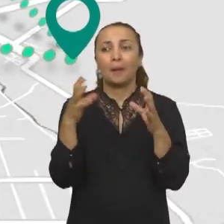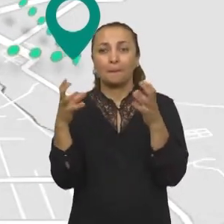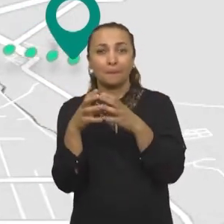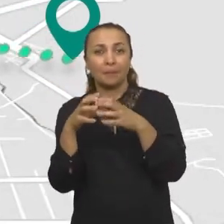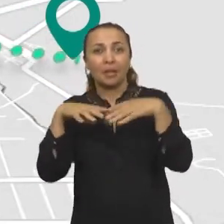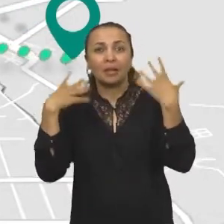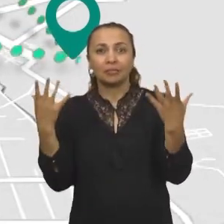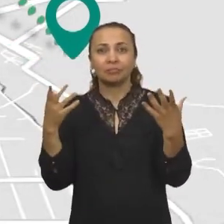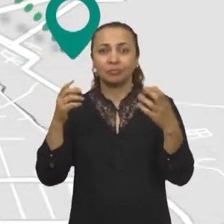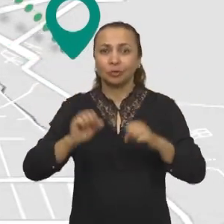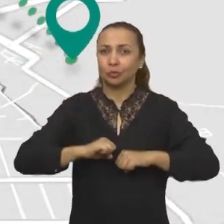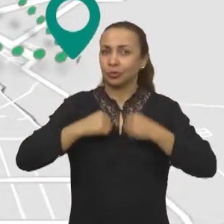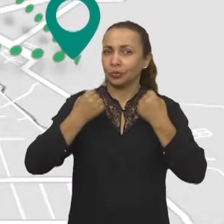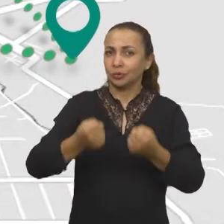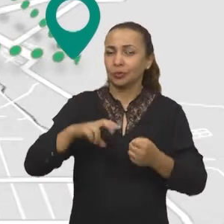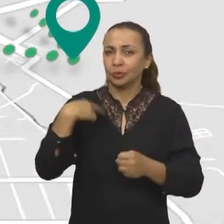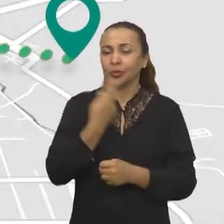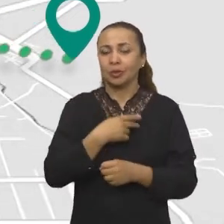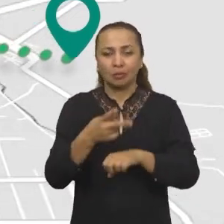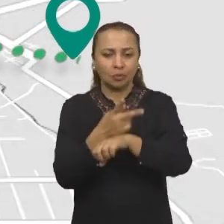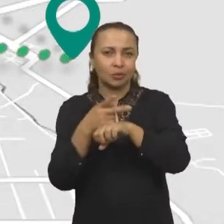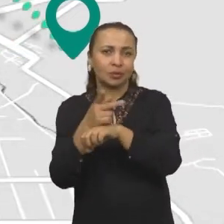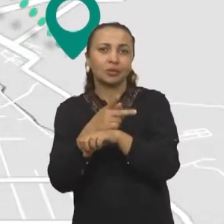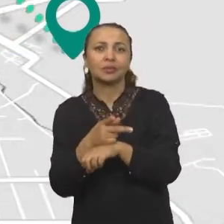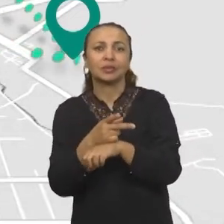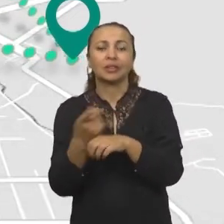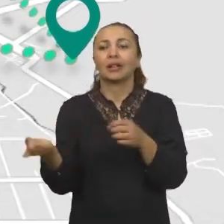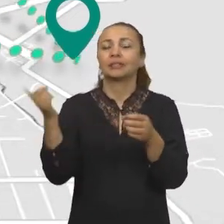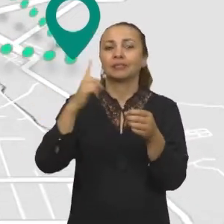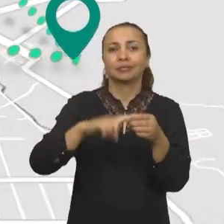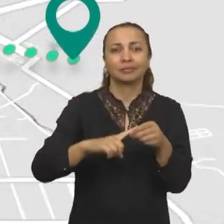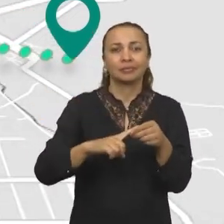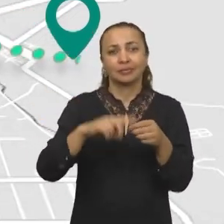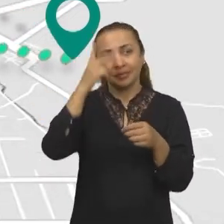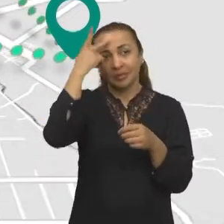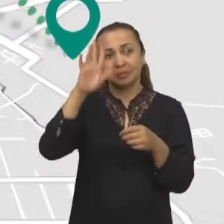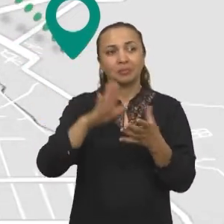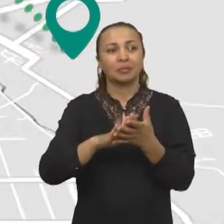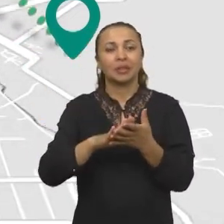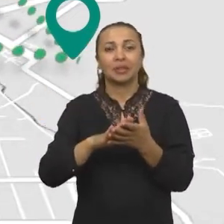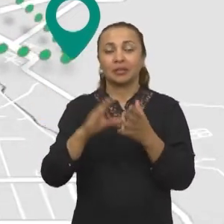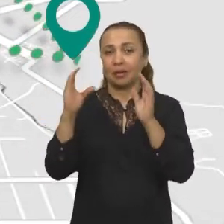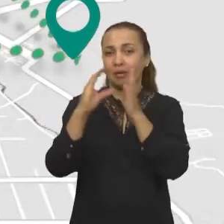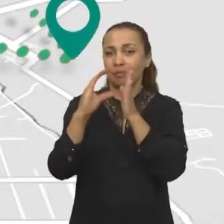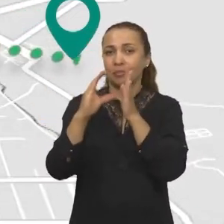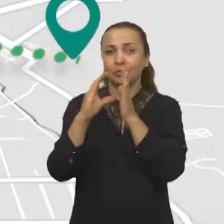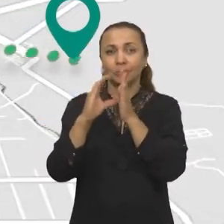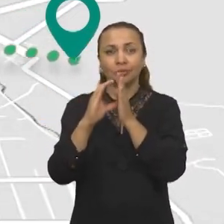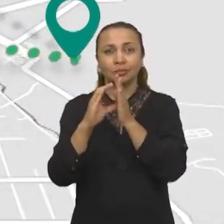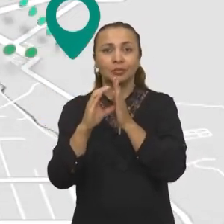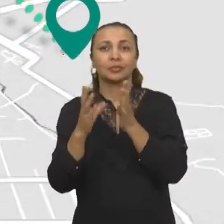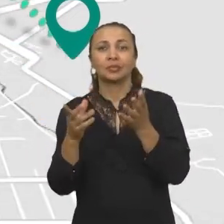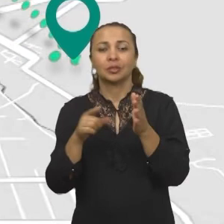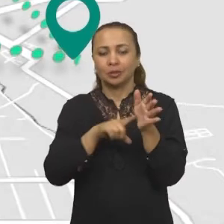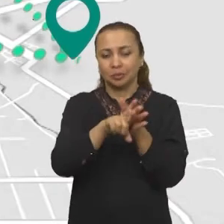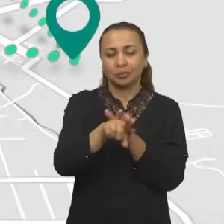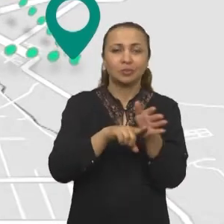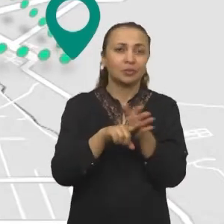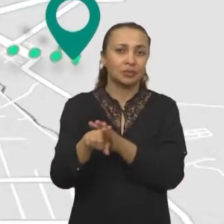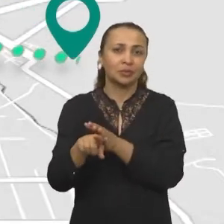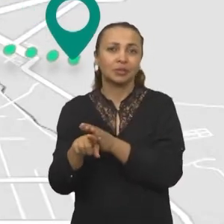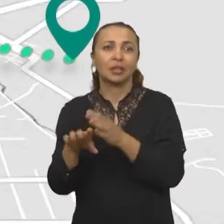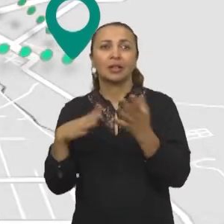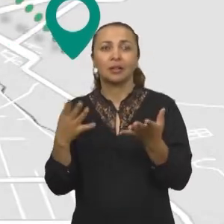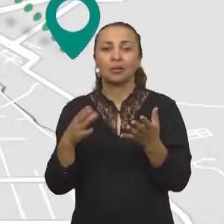um grande desafio nosso, que eu venho tentado buscar, é trazer para a comunidade, né, de